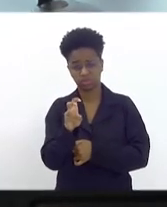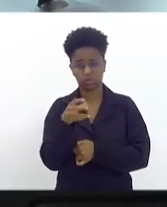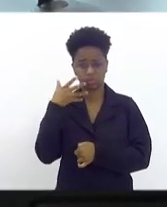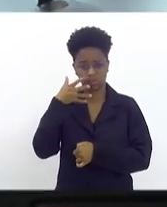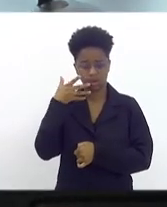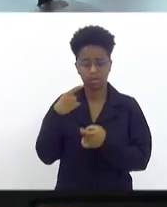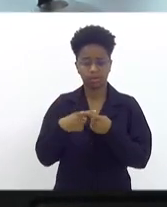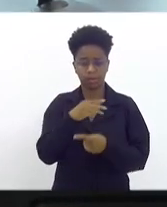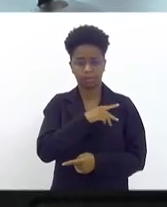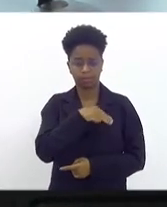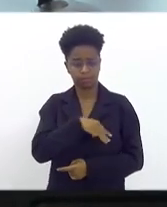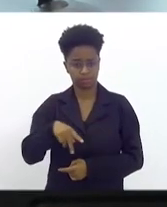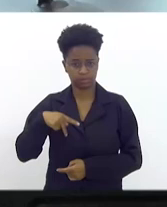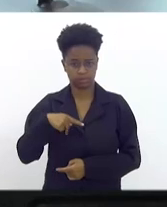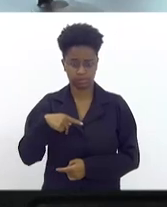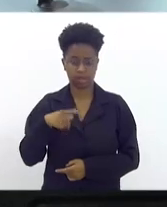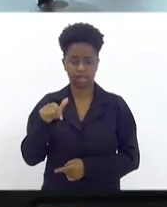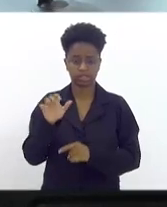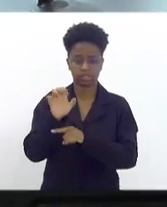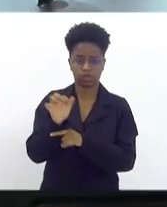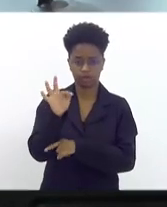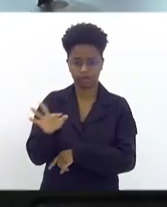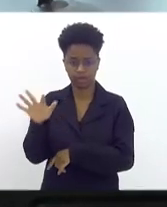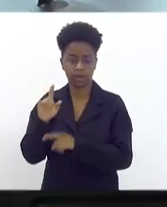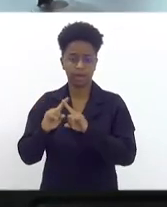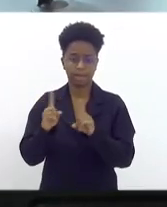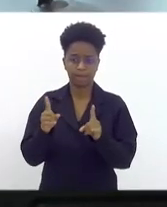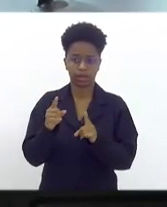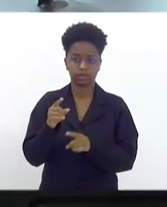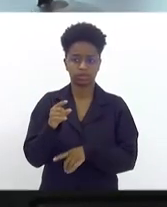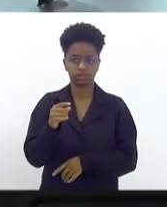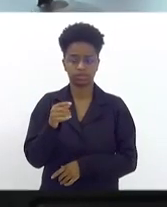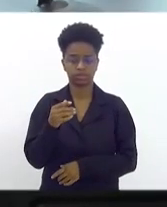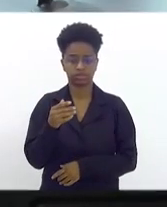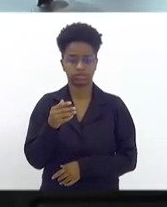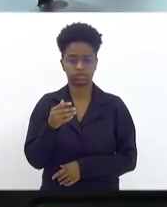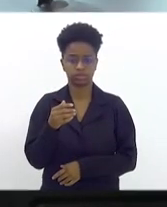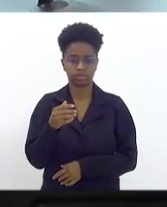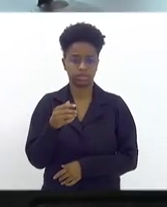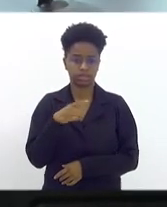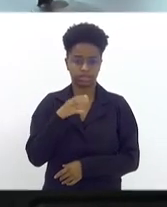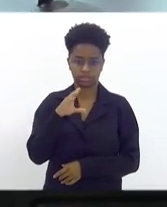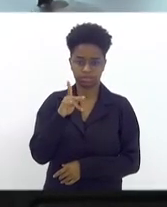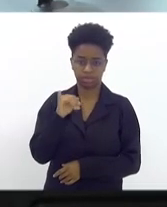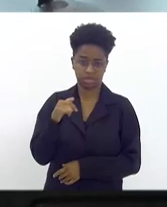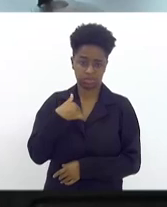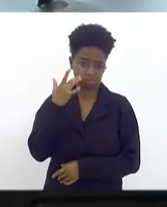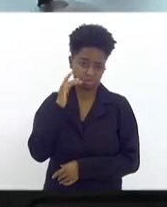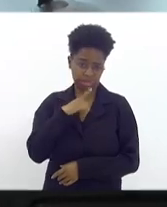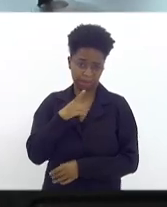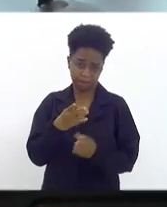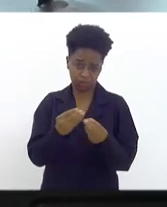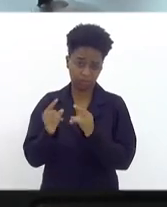Estadual e Federal, mais como amicus curiae aqui da CPI, não sei se vocês vão ter muito, a gente vai ter bastante tempo